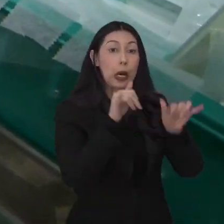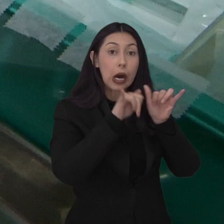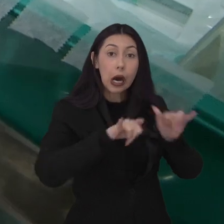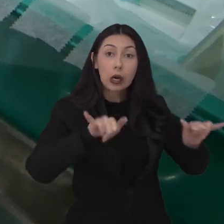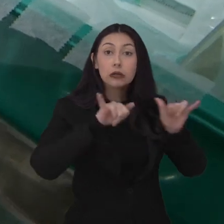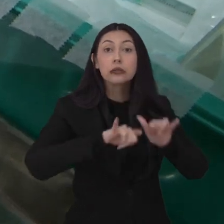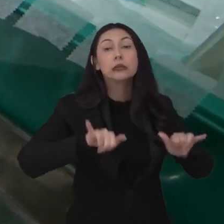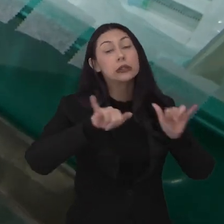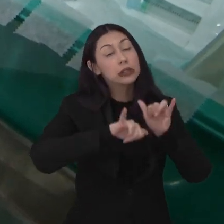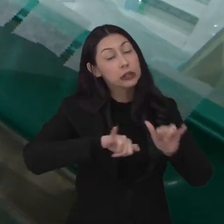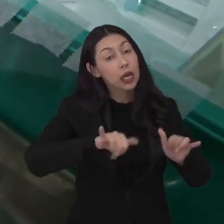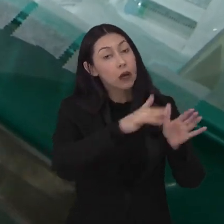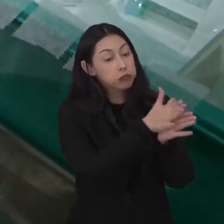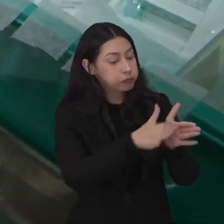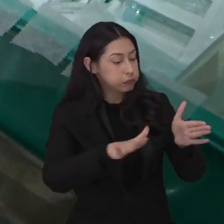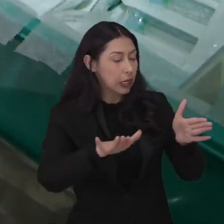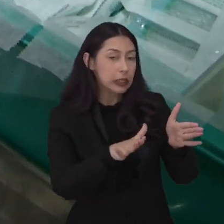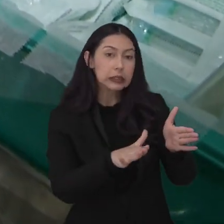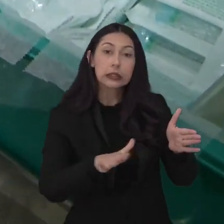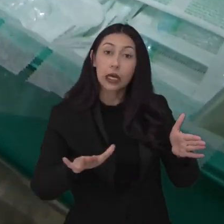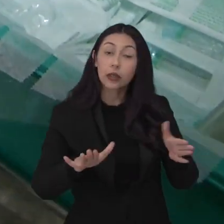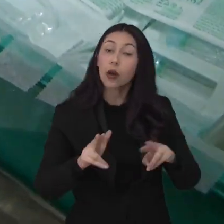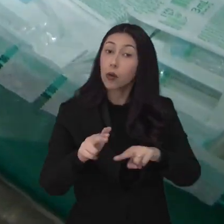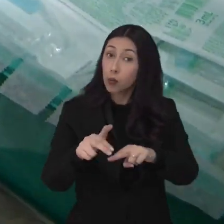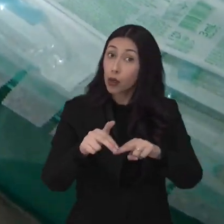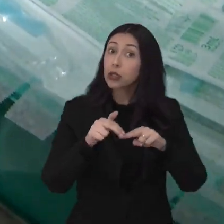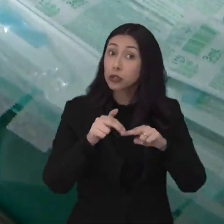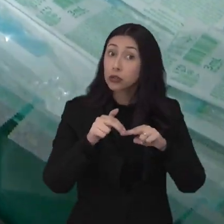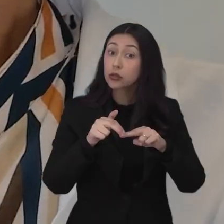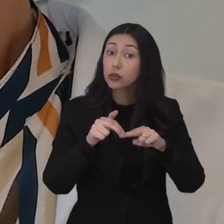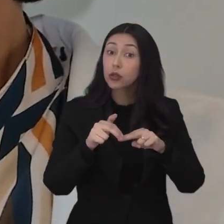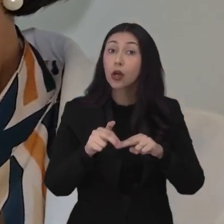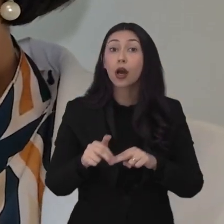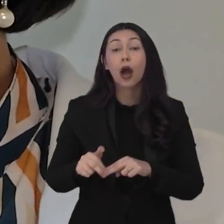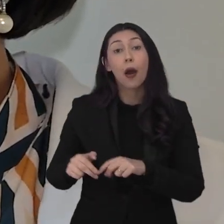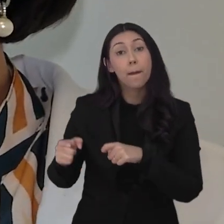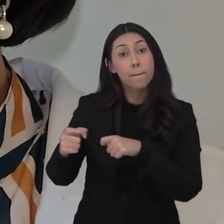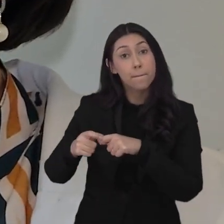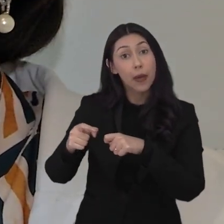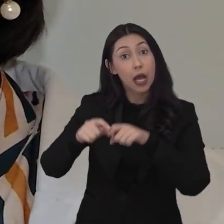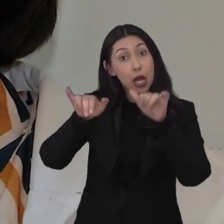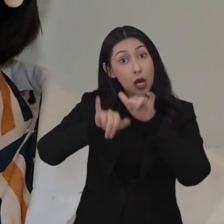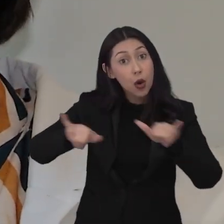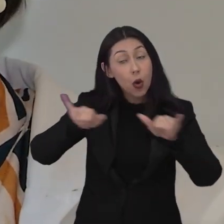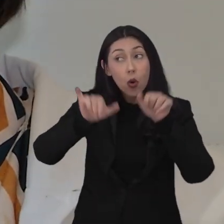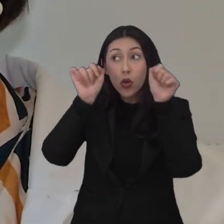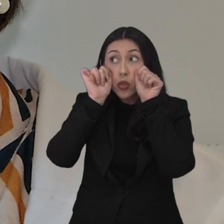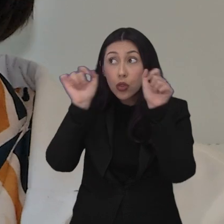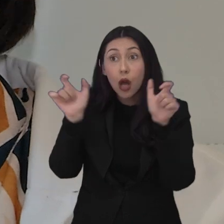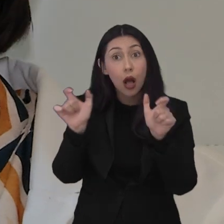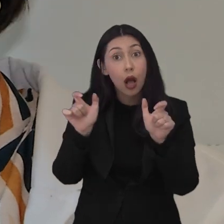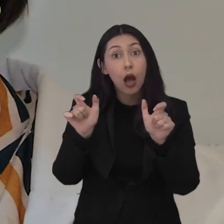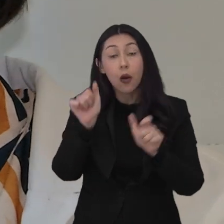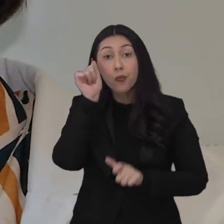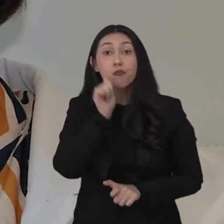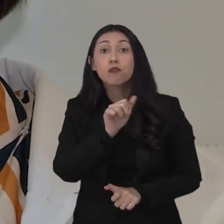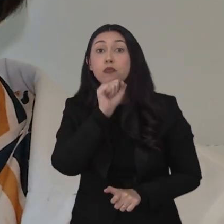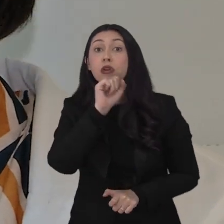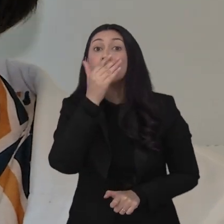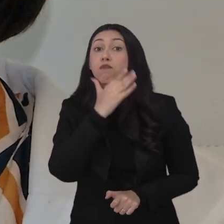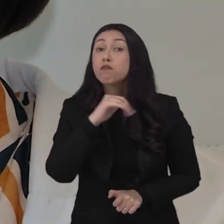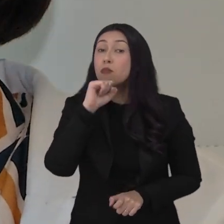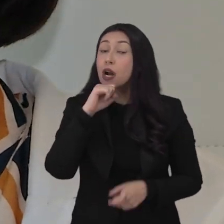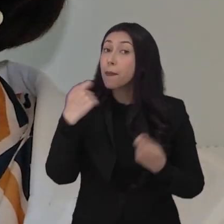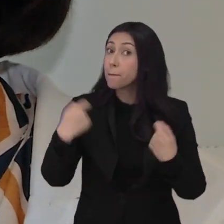avisados com antecedência sobre o calendário de vacinação por isso a infectologista traz o alerta os